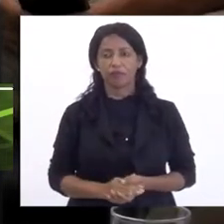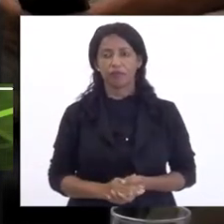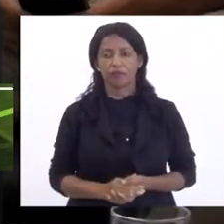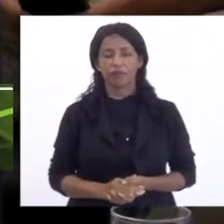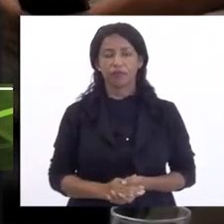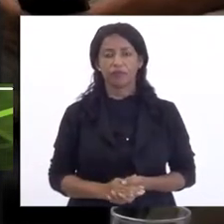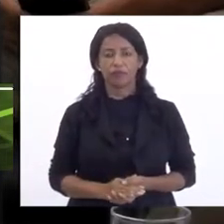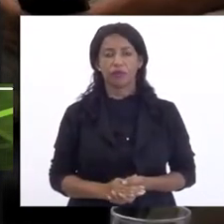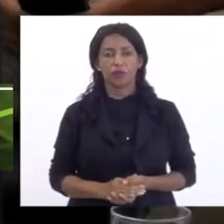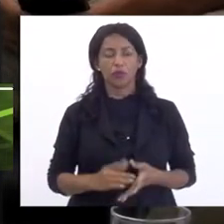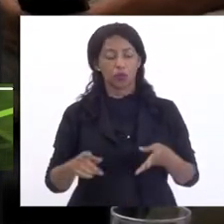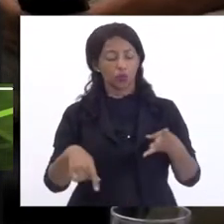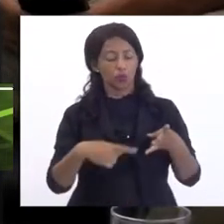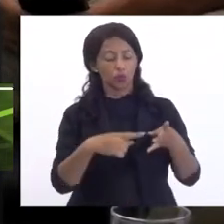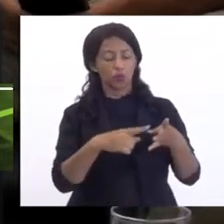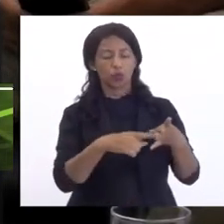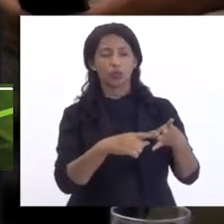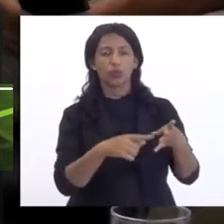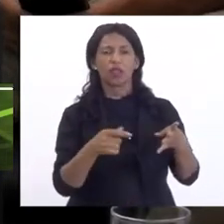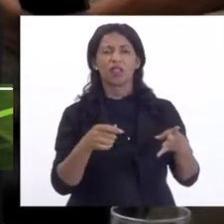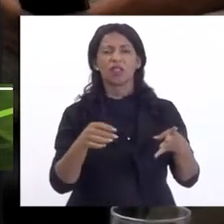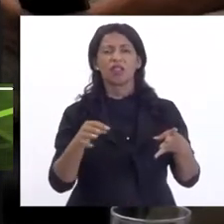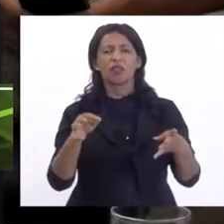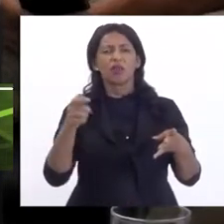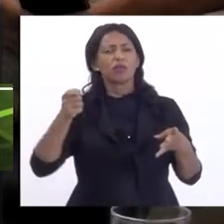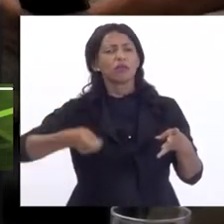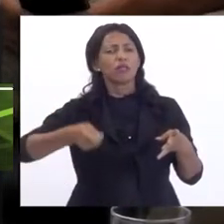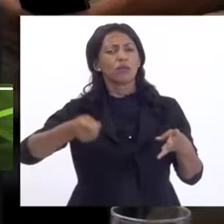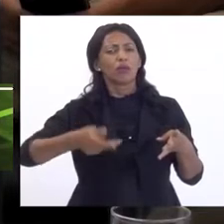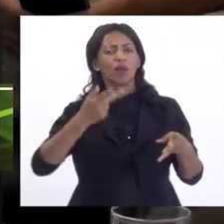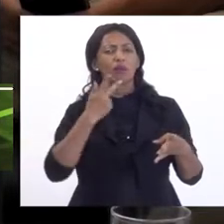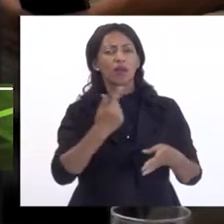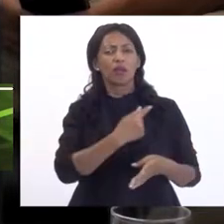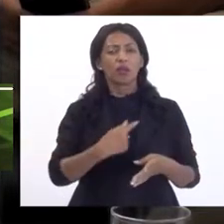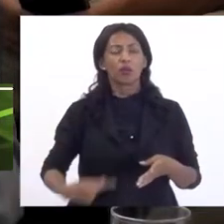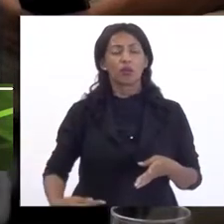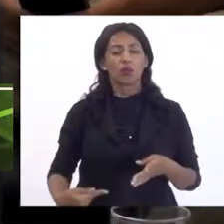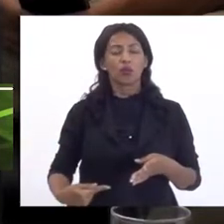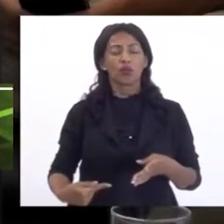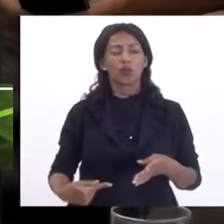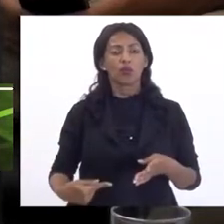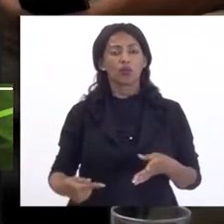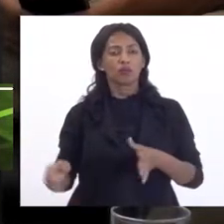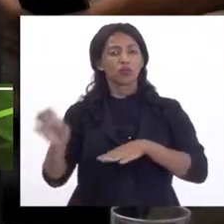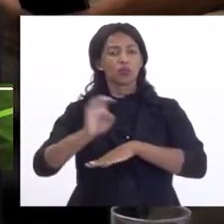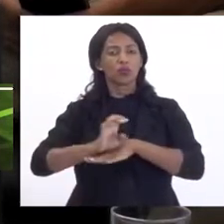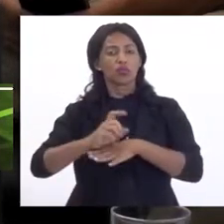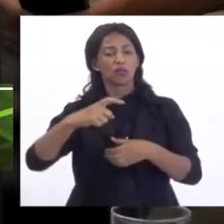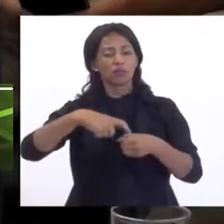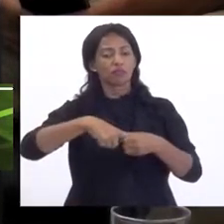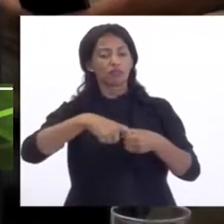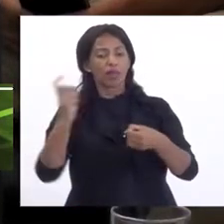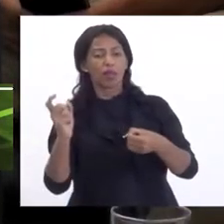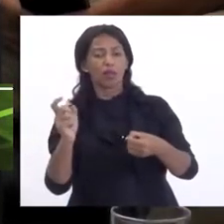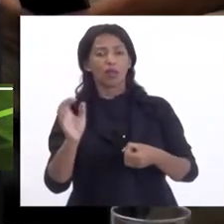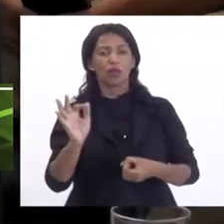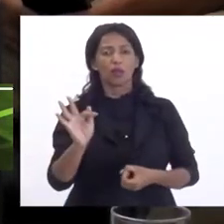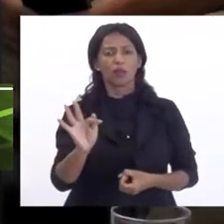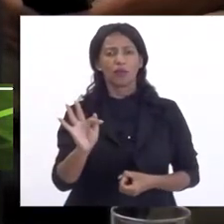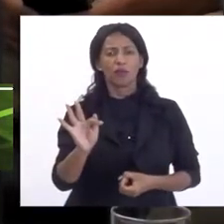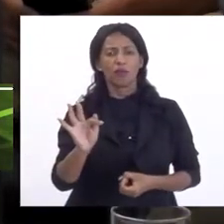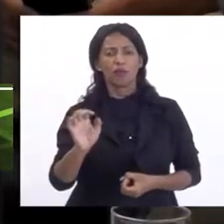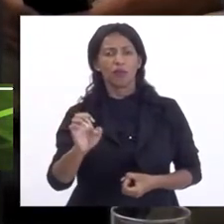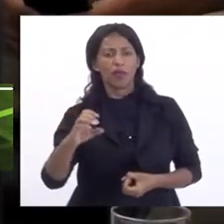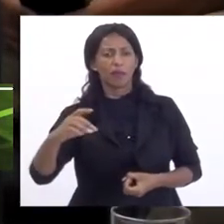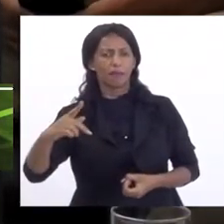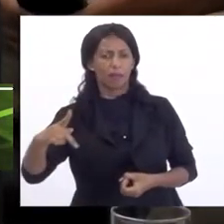no item 3, diz o tribunal que o governo do Estado não promoveu a desvinculação dos recursos do FEP, do FECP.